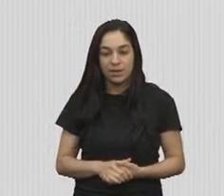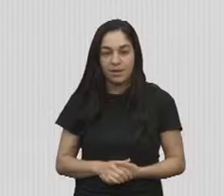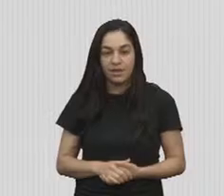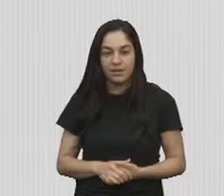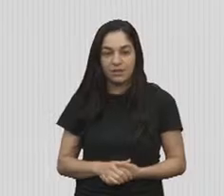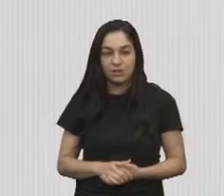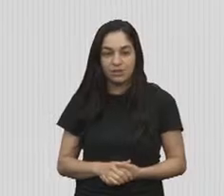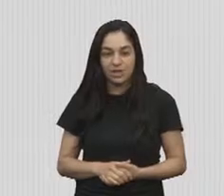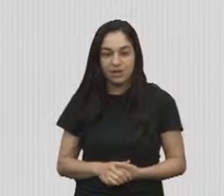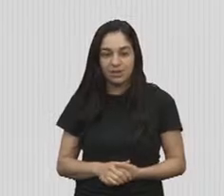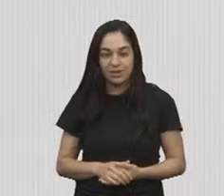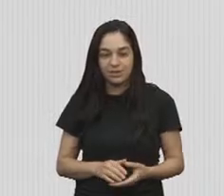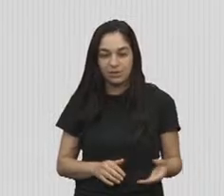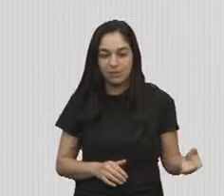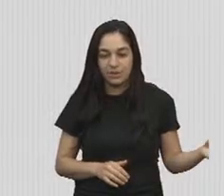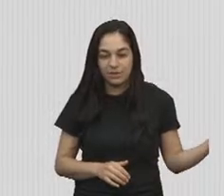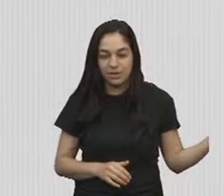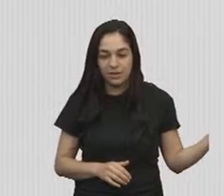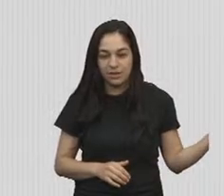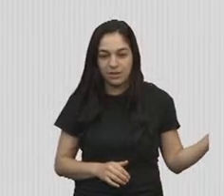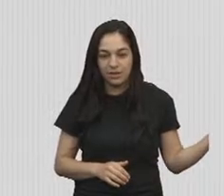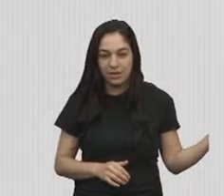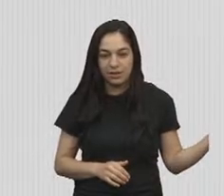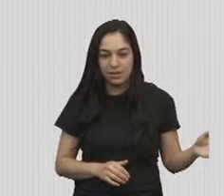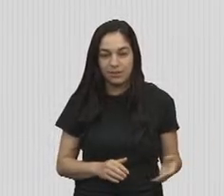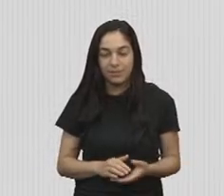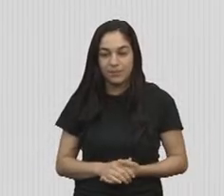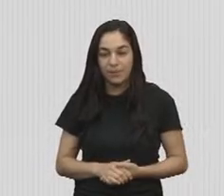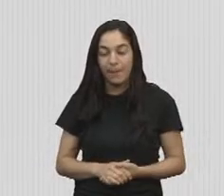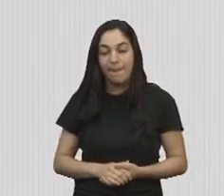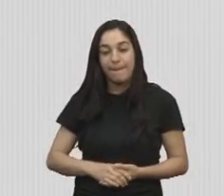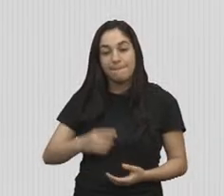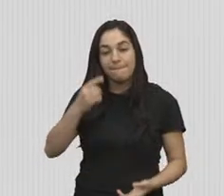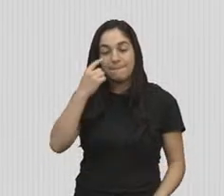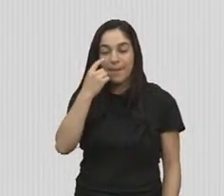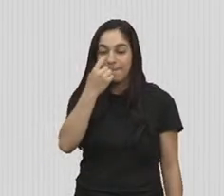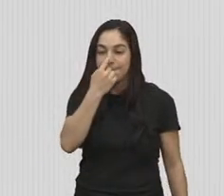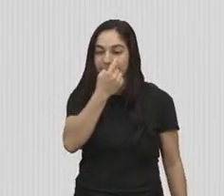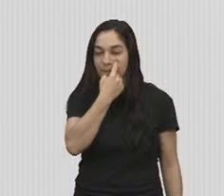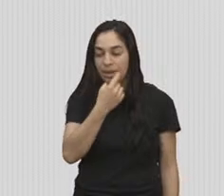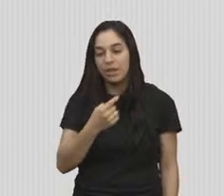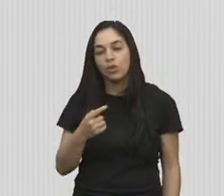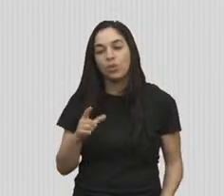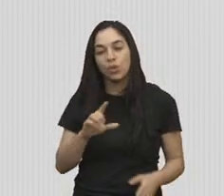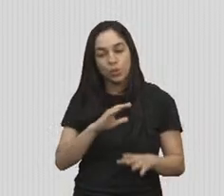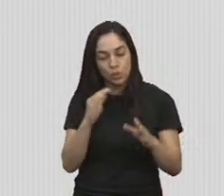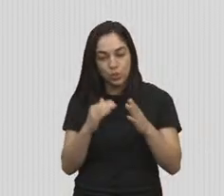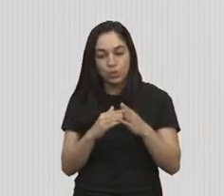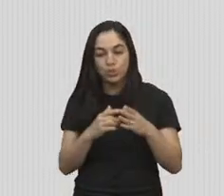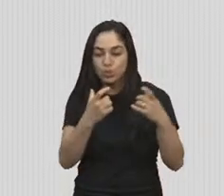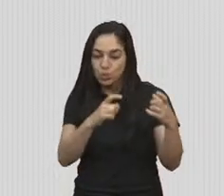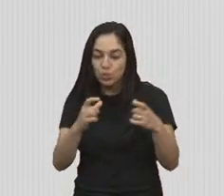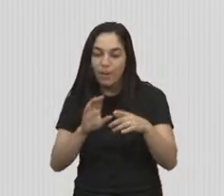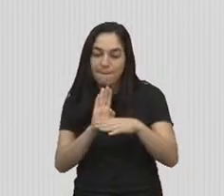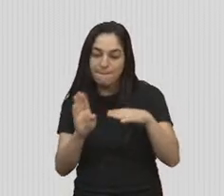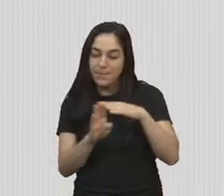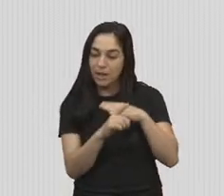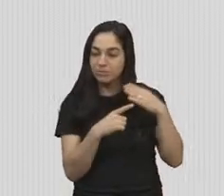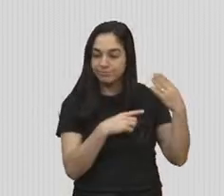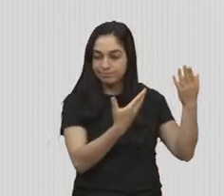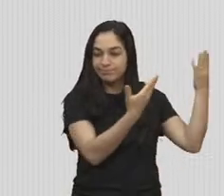do Vale, Santa Maria, Jardim Flórida, Alto Santana e Parque Meia Lua, que os munícipes podem levar os materiais até